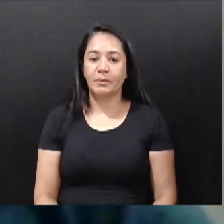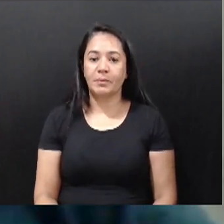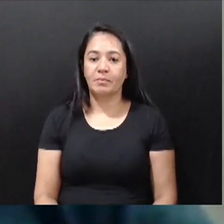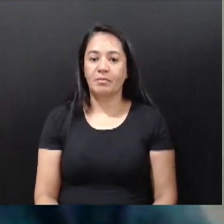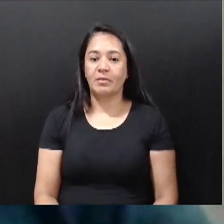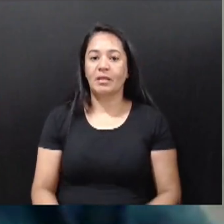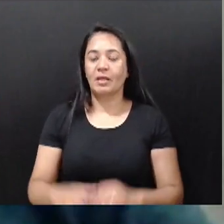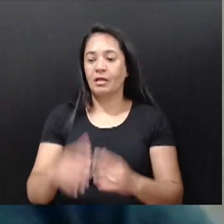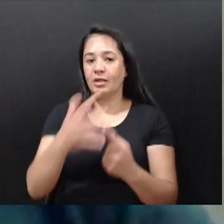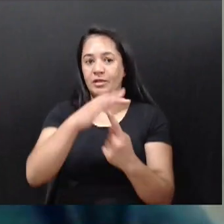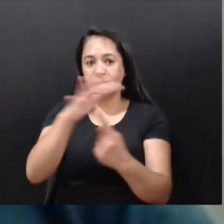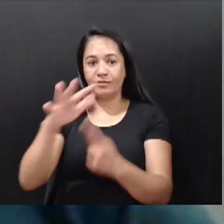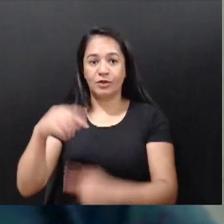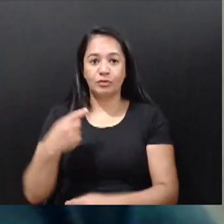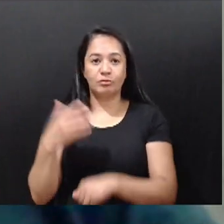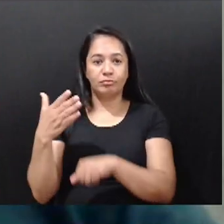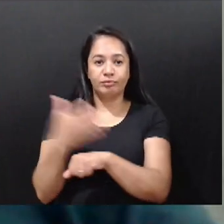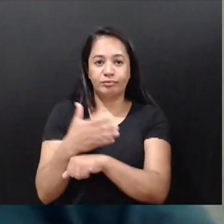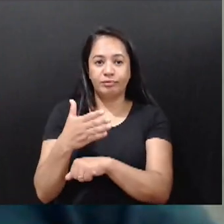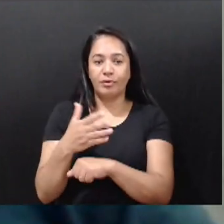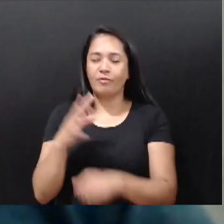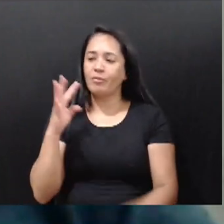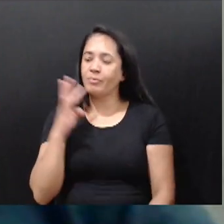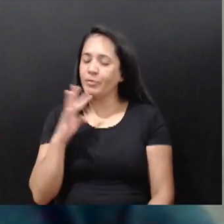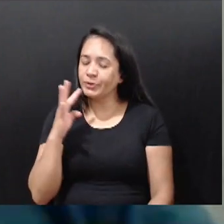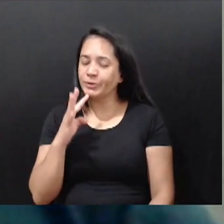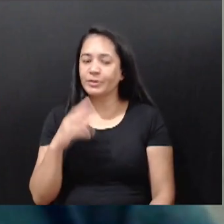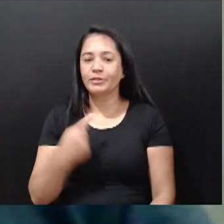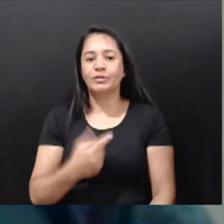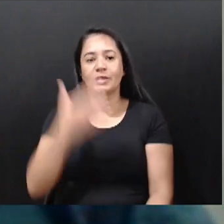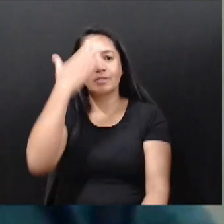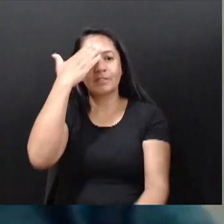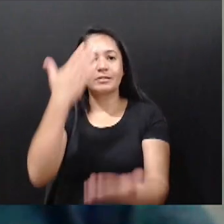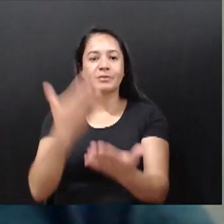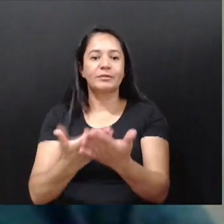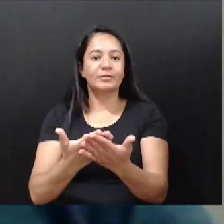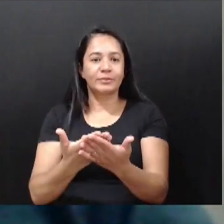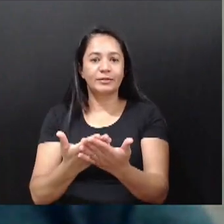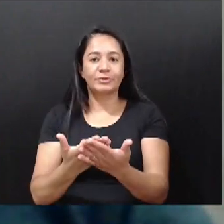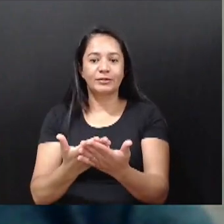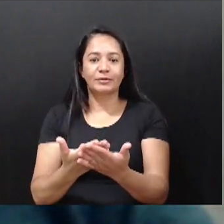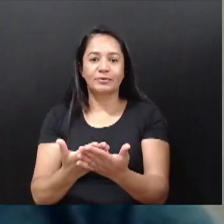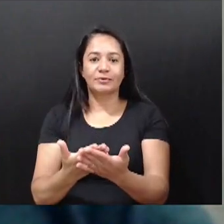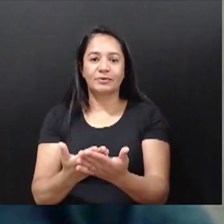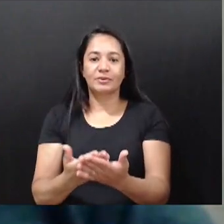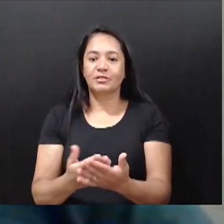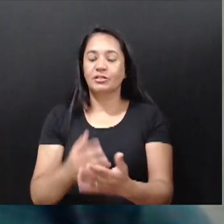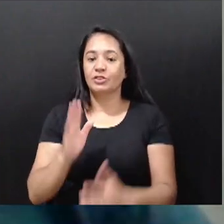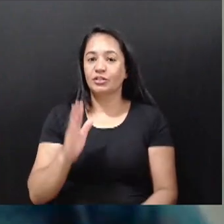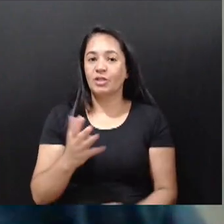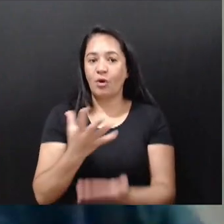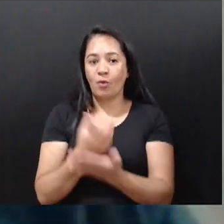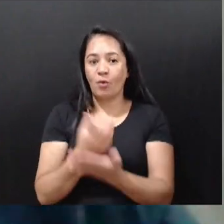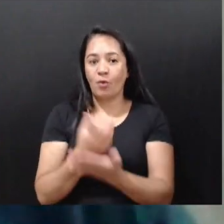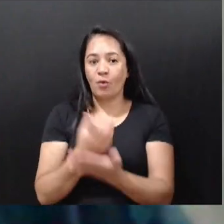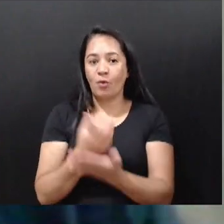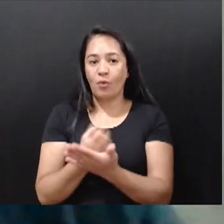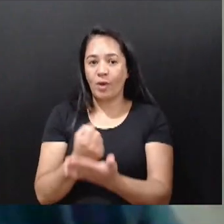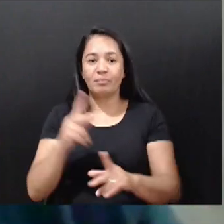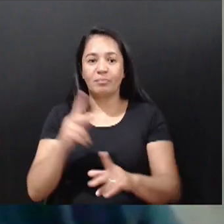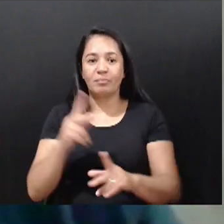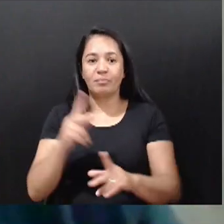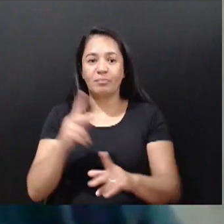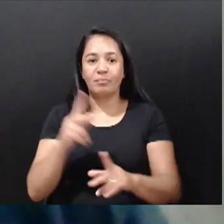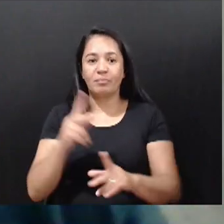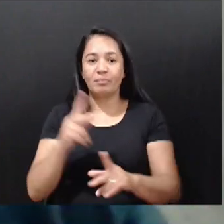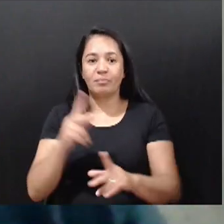foi um termômetro bem legal, e nós acreditamos, por conta disso, que uma vez que o aplicativo estiver no ar e disponível para a população, que ele